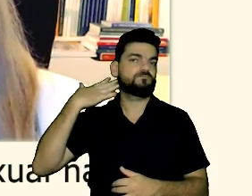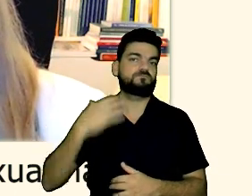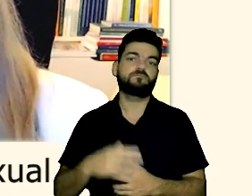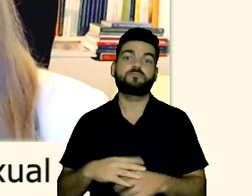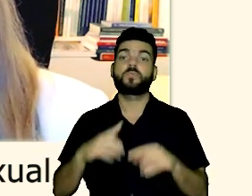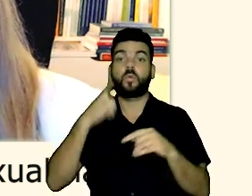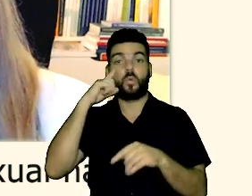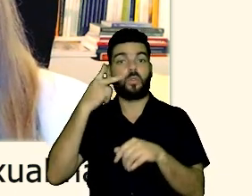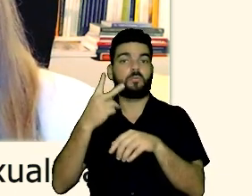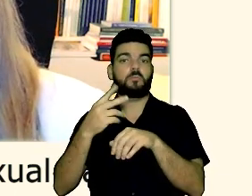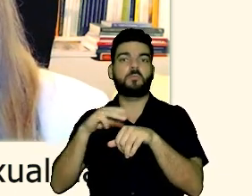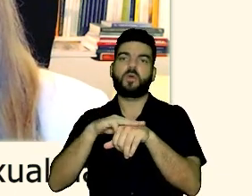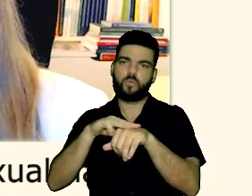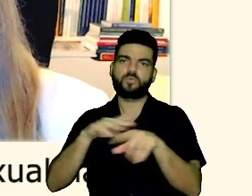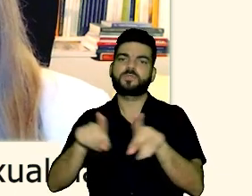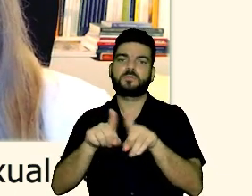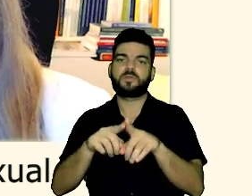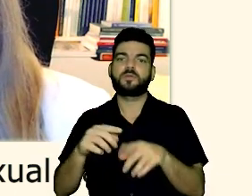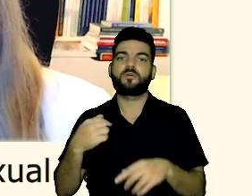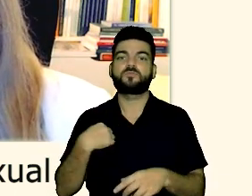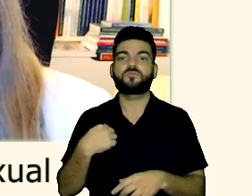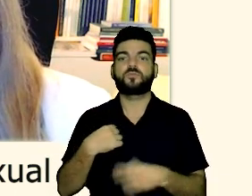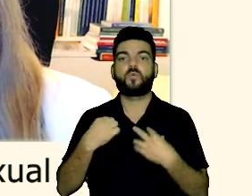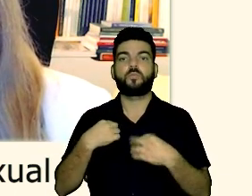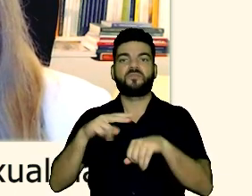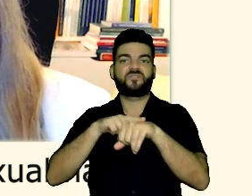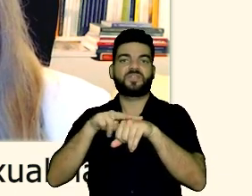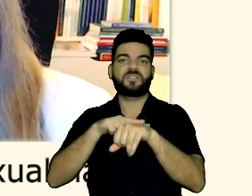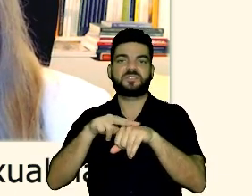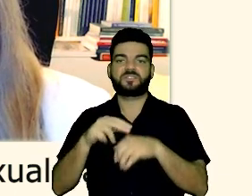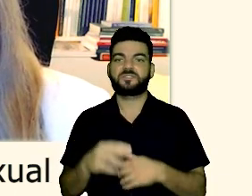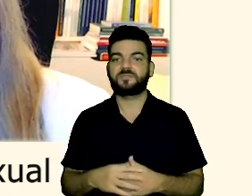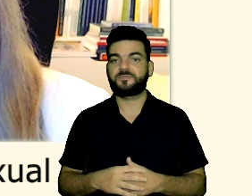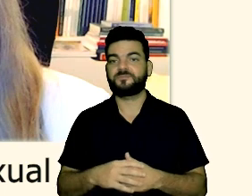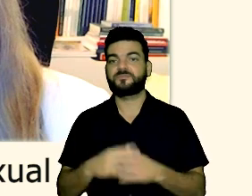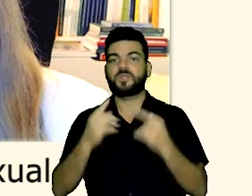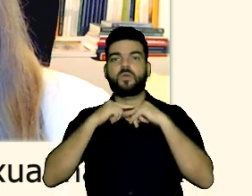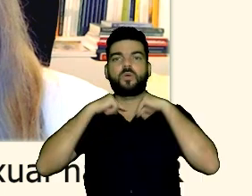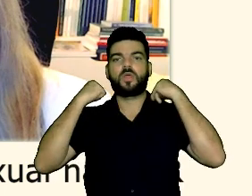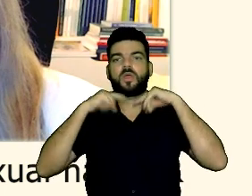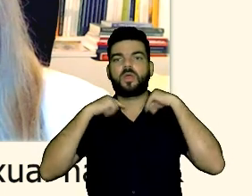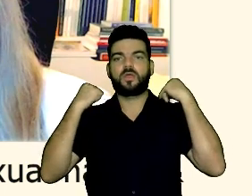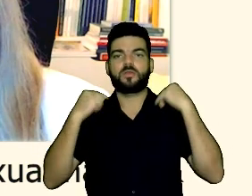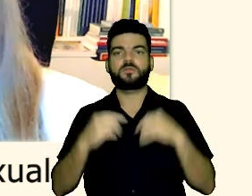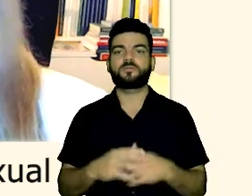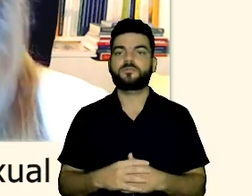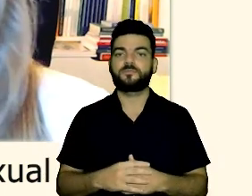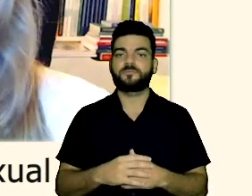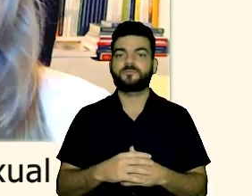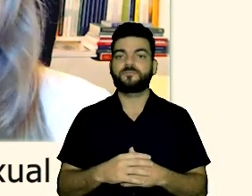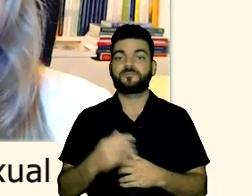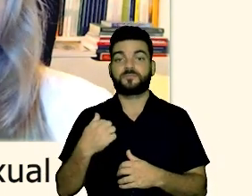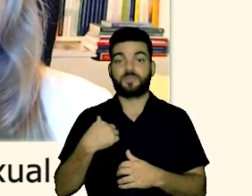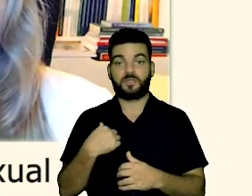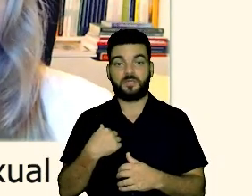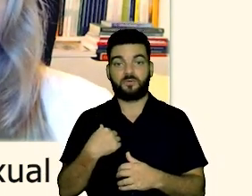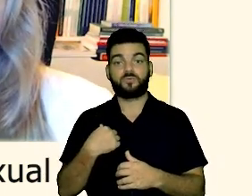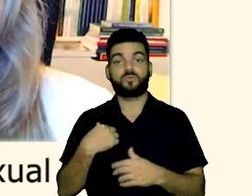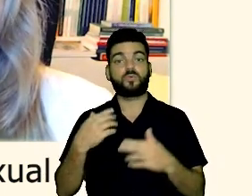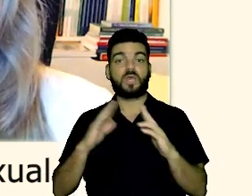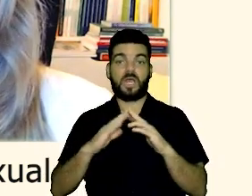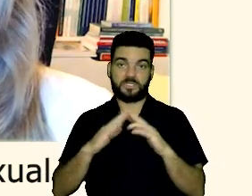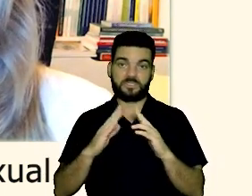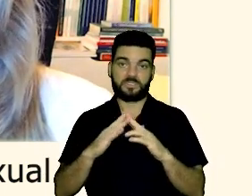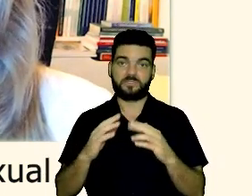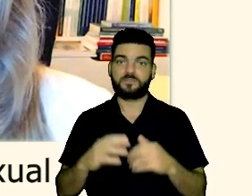verde, alguns colares coloridos. Eu estou no meu escritório. Aqui do meu lado direito nós podemos ver a